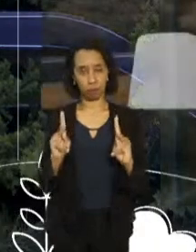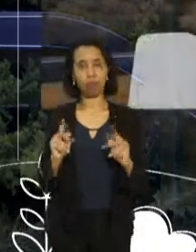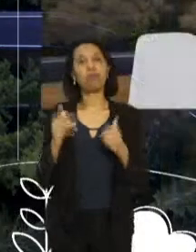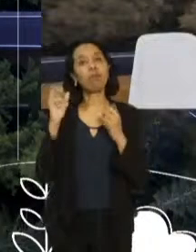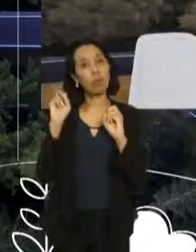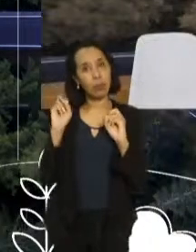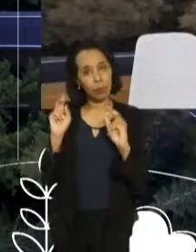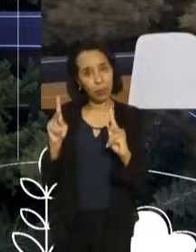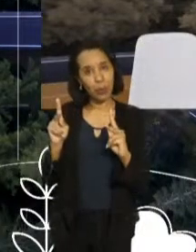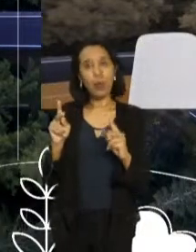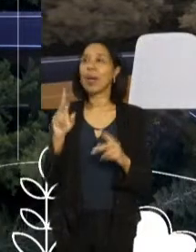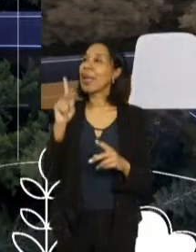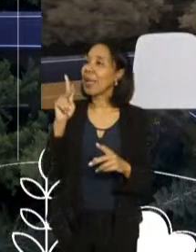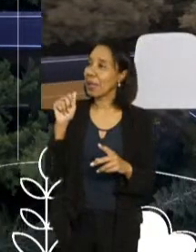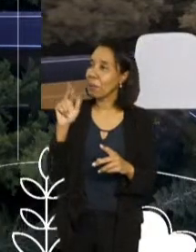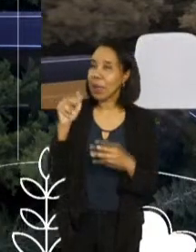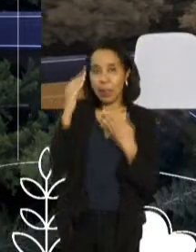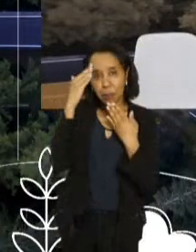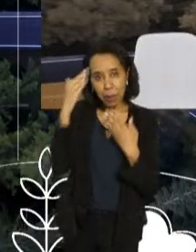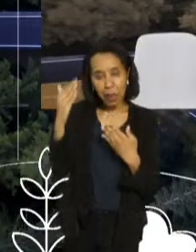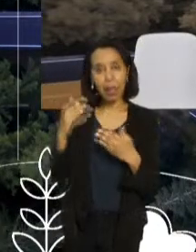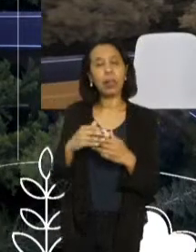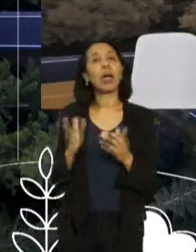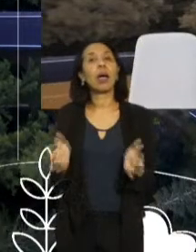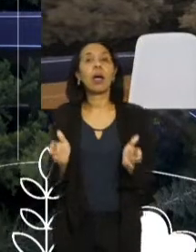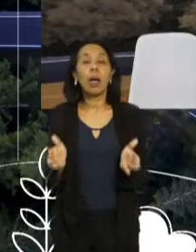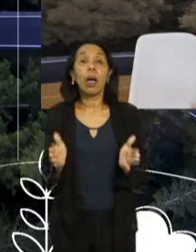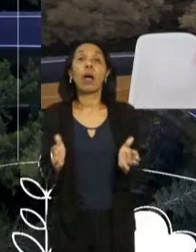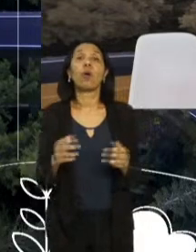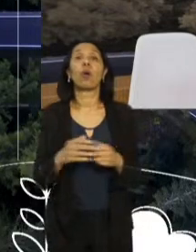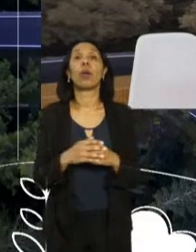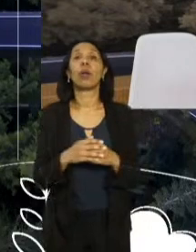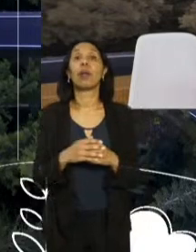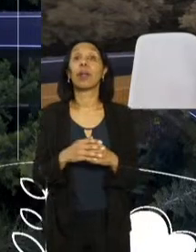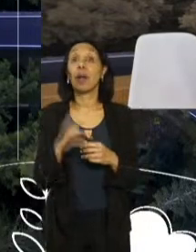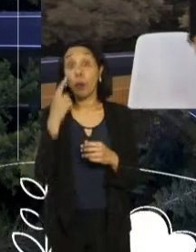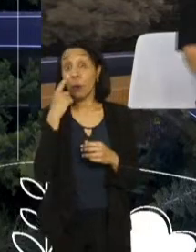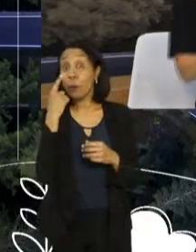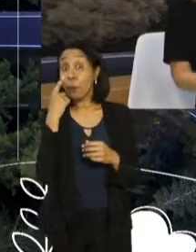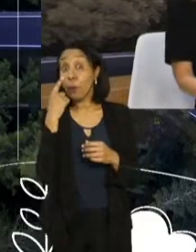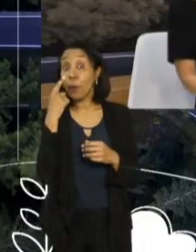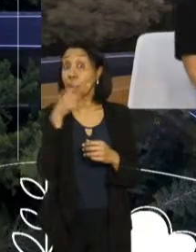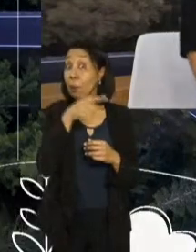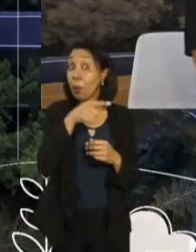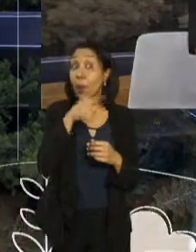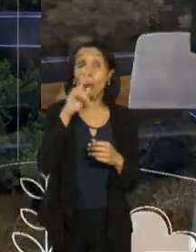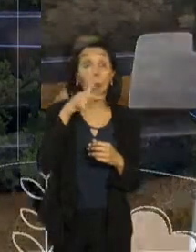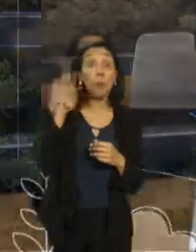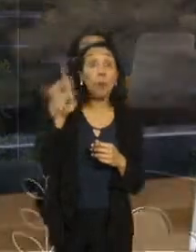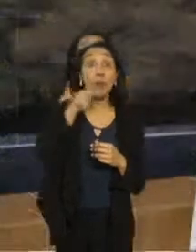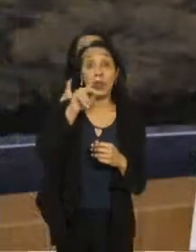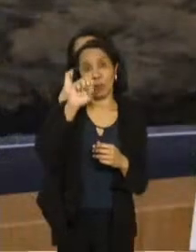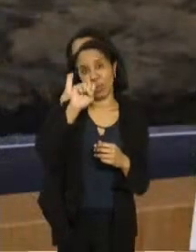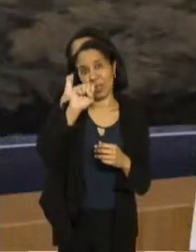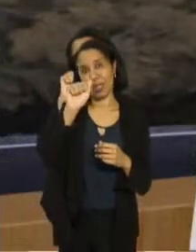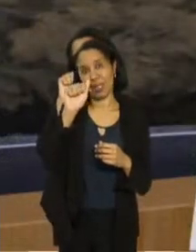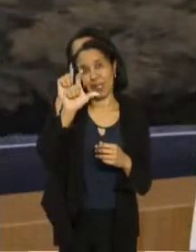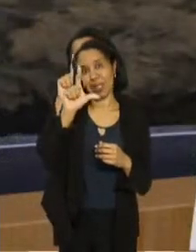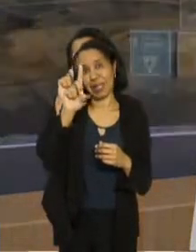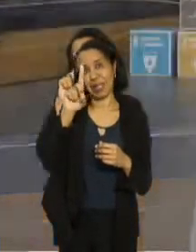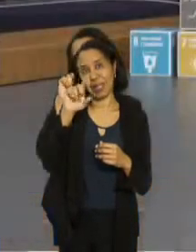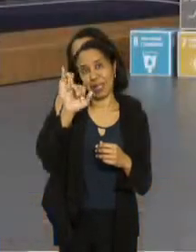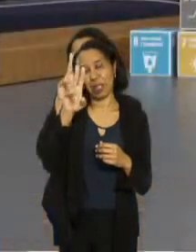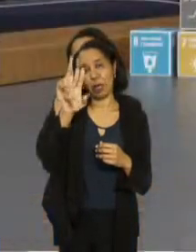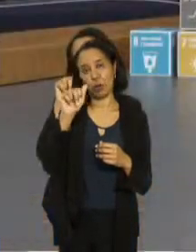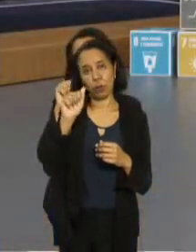Ok, doutora Patrícia, obrigada. Agora eu vou dar um pulinho para o professor Paulo Saldiva, daqui a pouco a gente volta com a